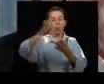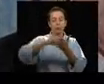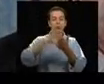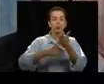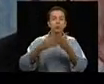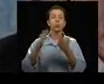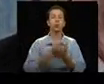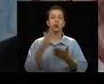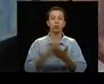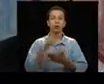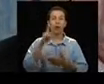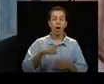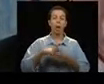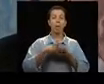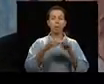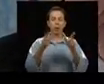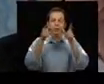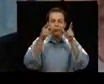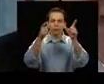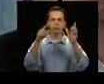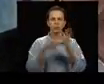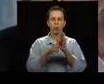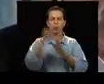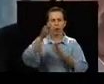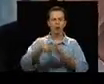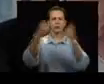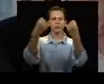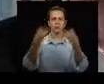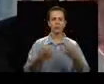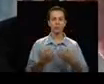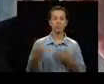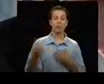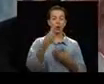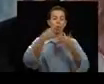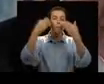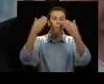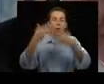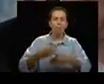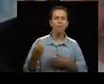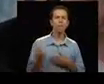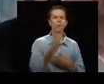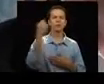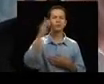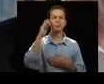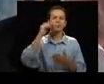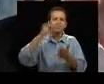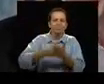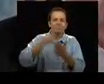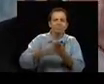do Oprimido, porque ele corrigiu o livro todo. Mas o que é mais interessante, isso contesta, é uma das